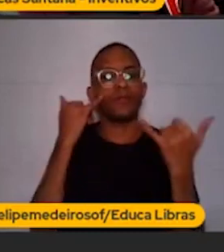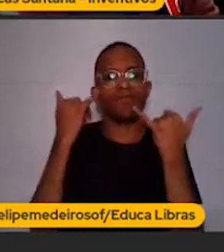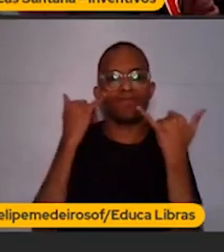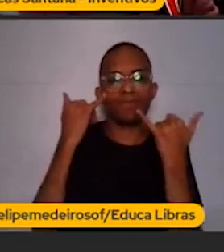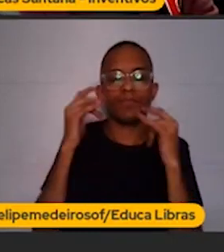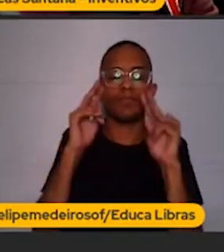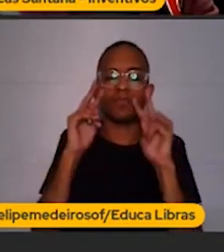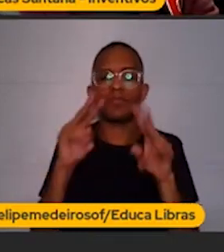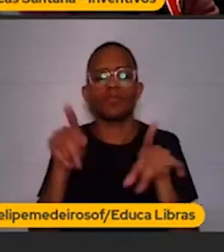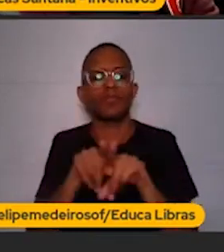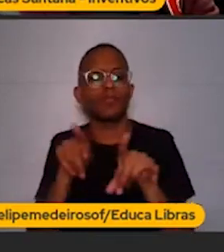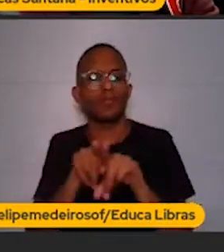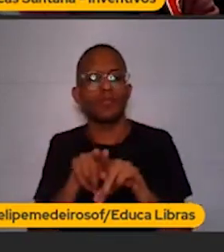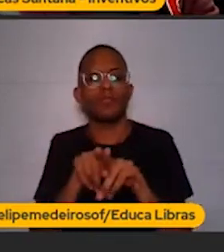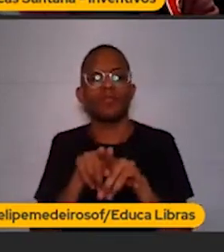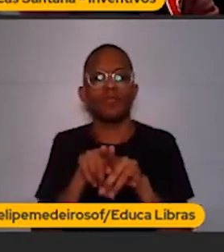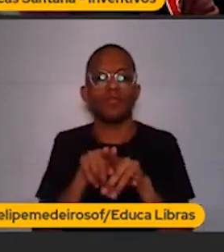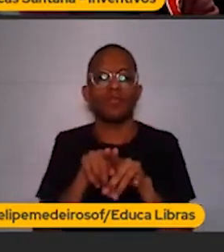sempre melhor a gente olhar